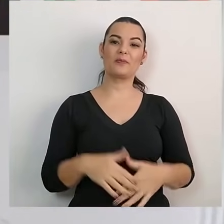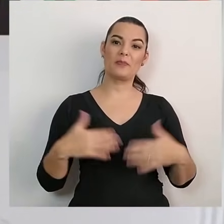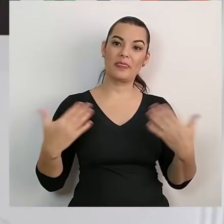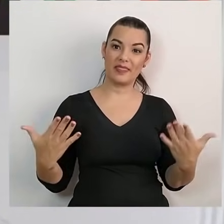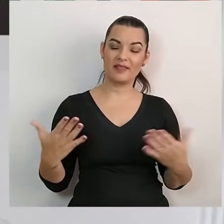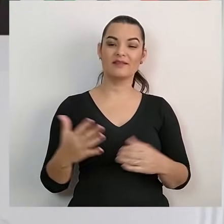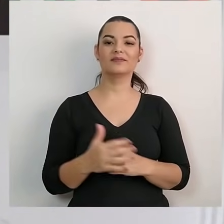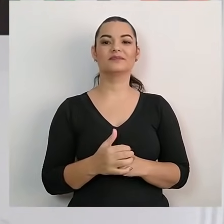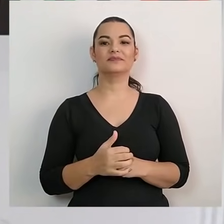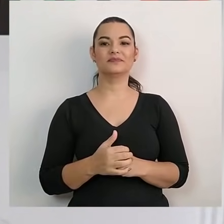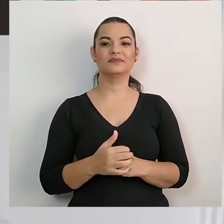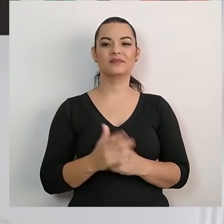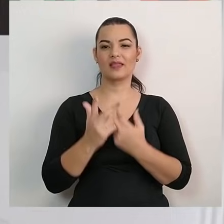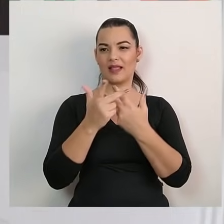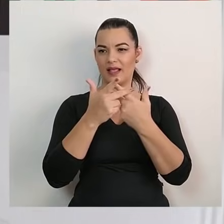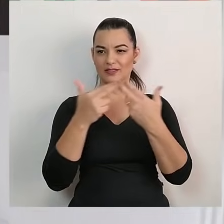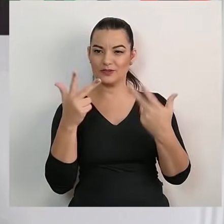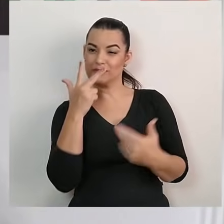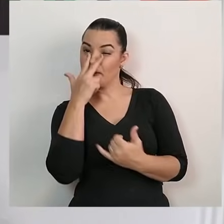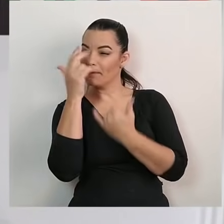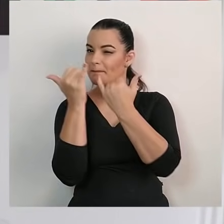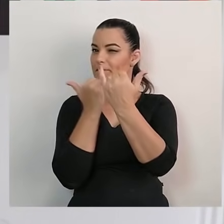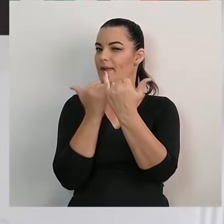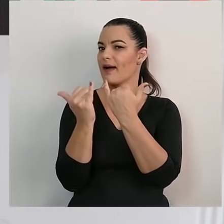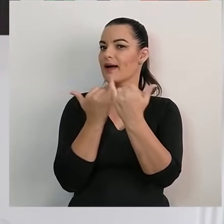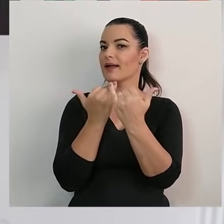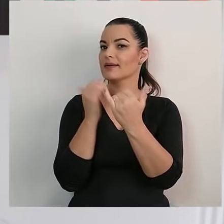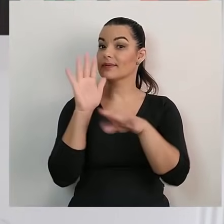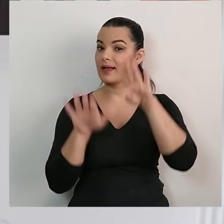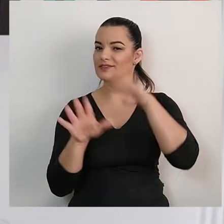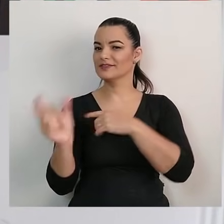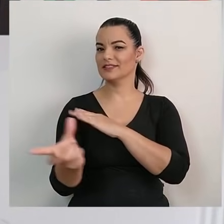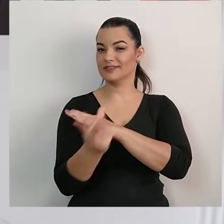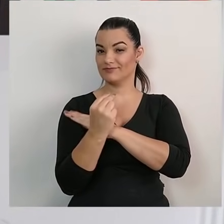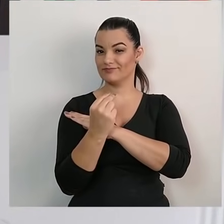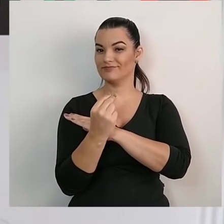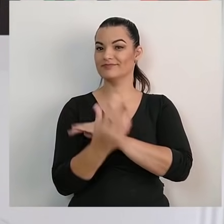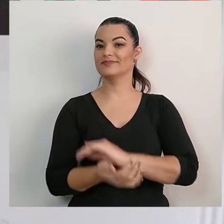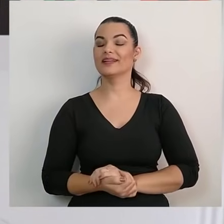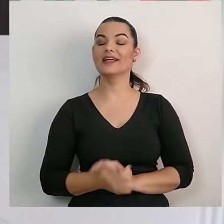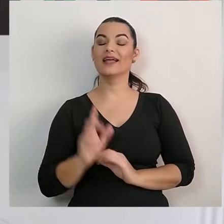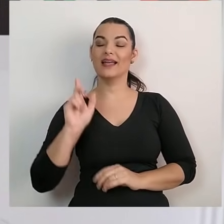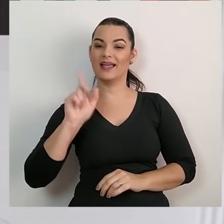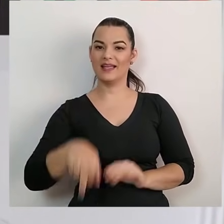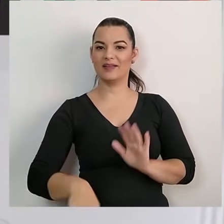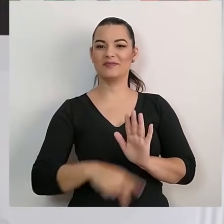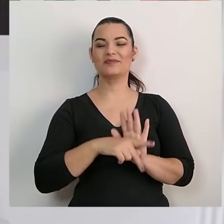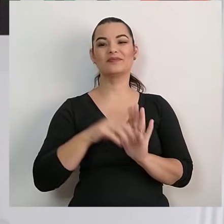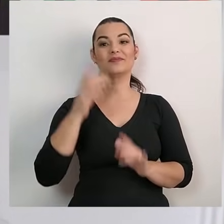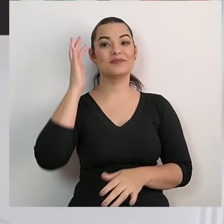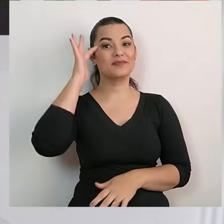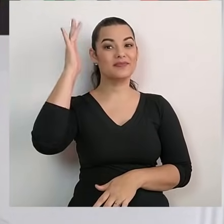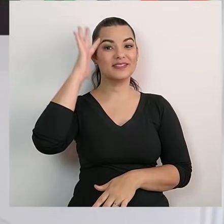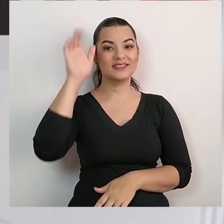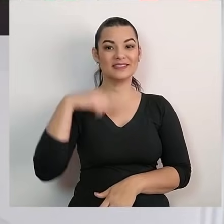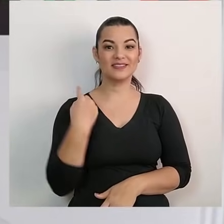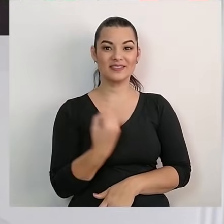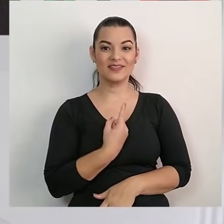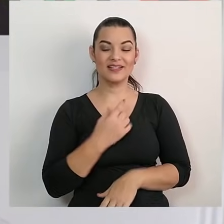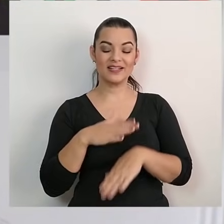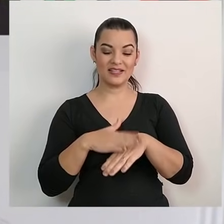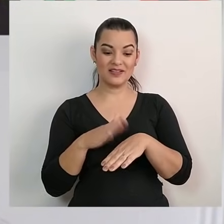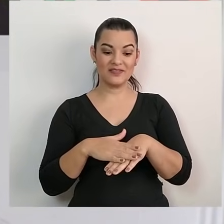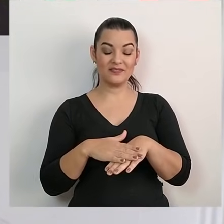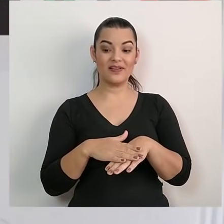turma, as aparências enganam e é exatamente essa nossa imaginação que faz com que nós possamos